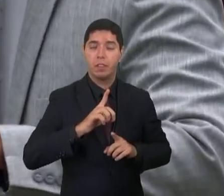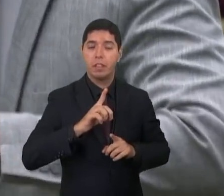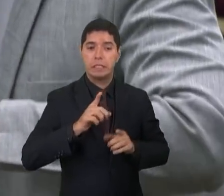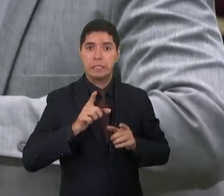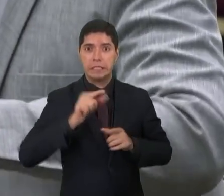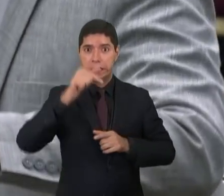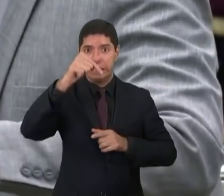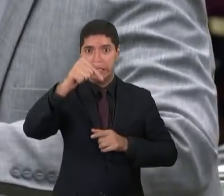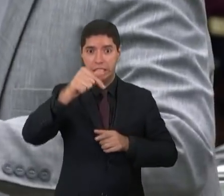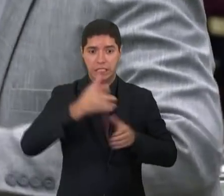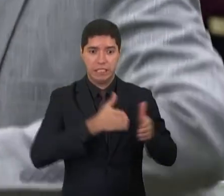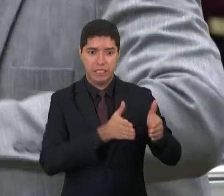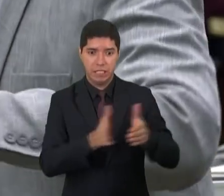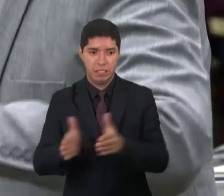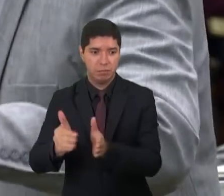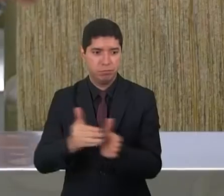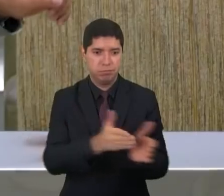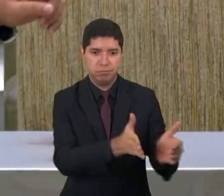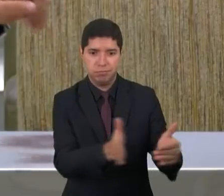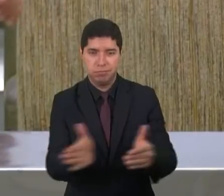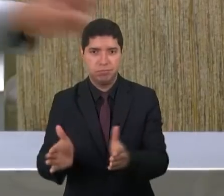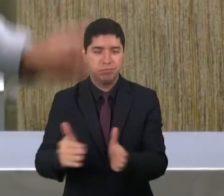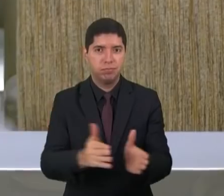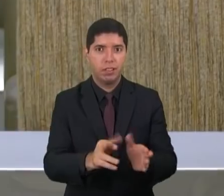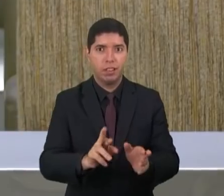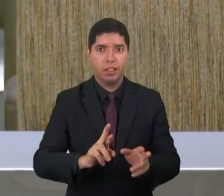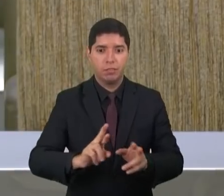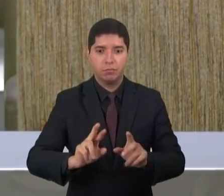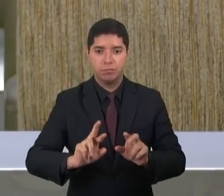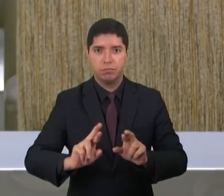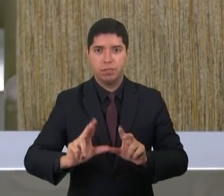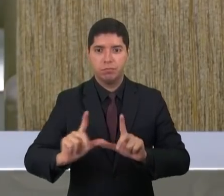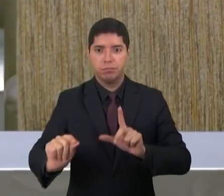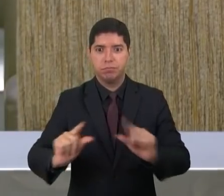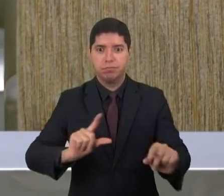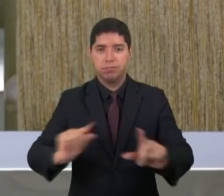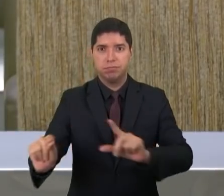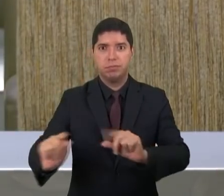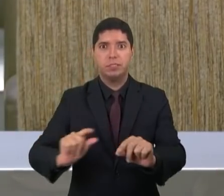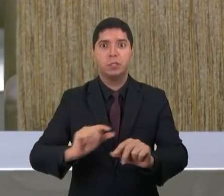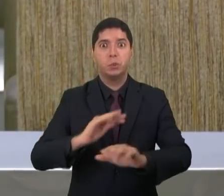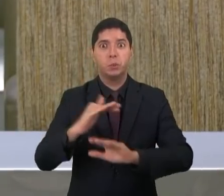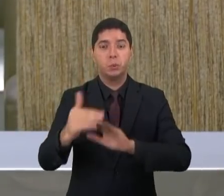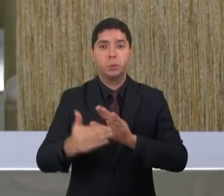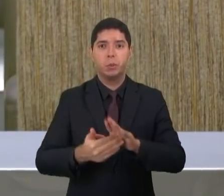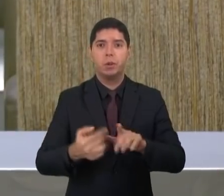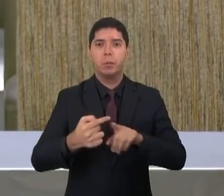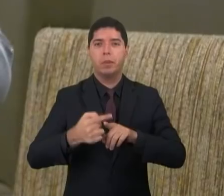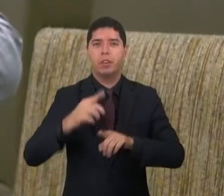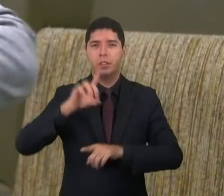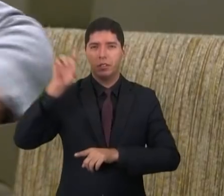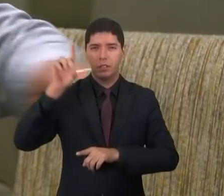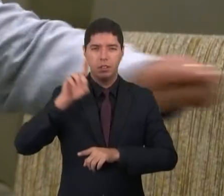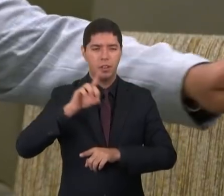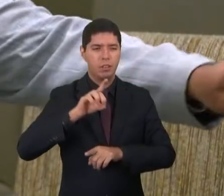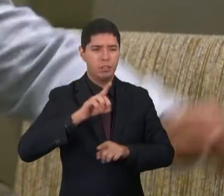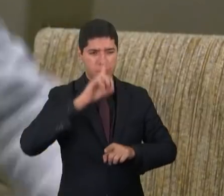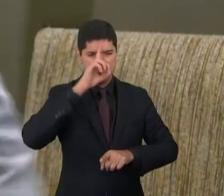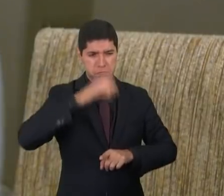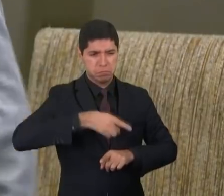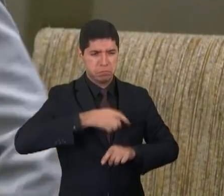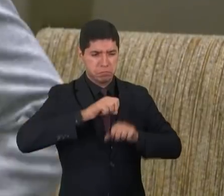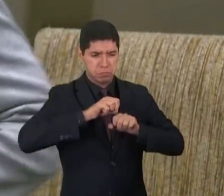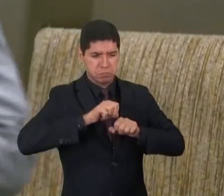sete caminhos eles fugirão de diante de ti. Sabe o que é isso? É Deus dizendo: eu vou espalhar os